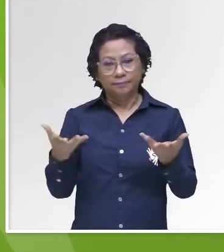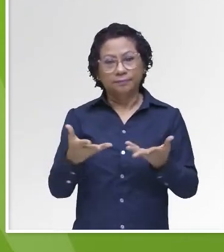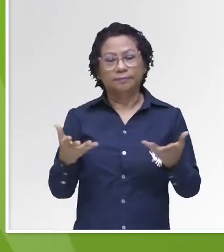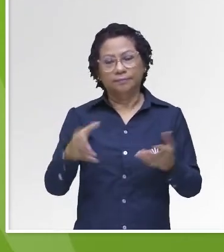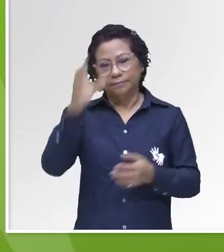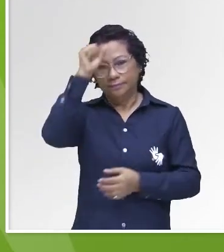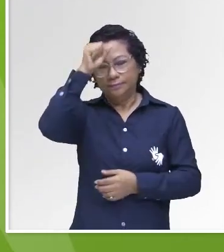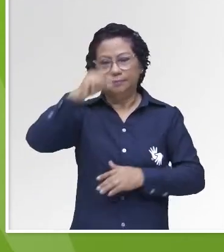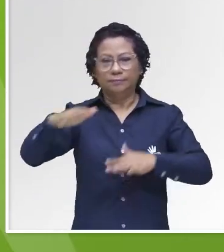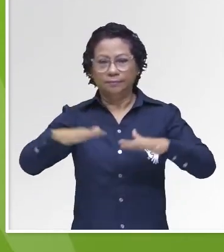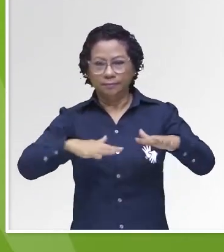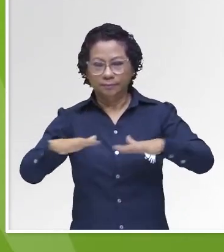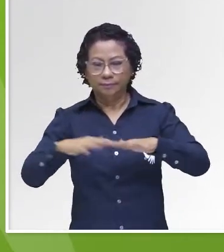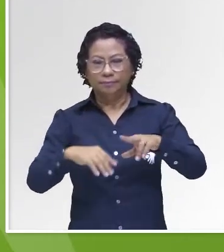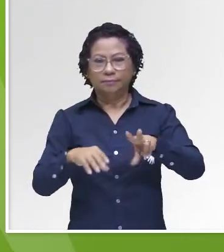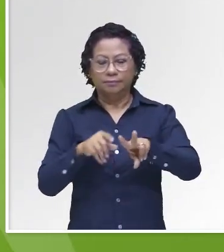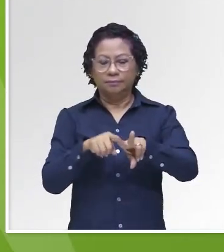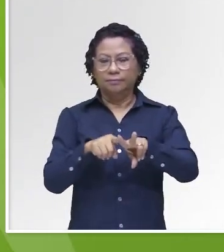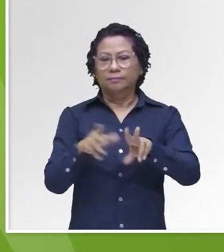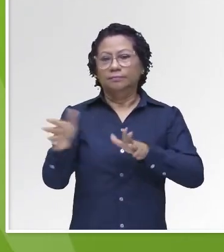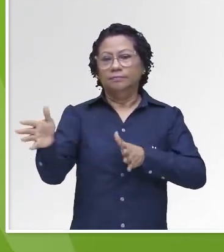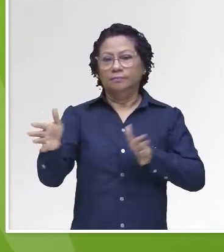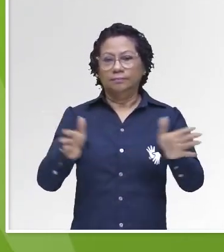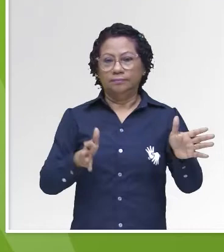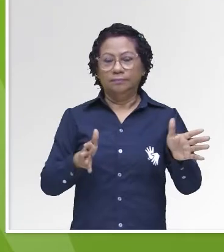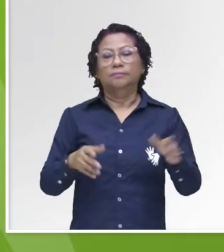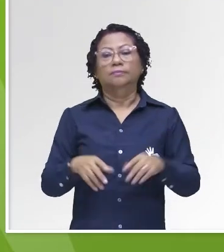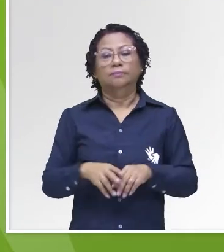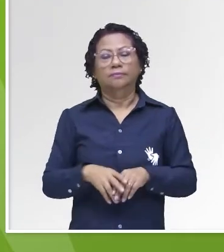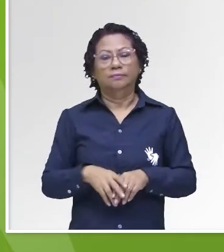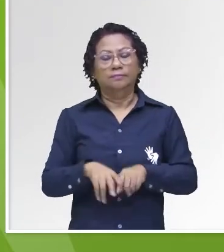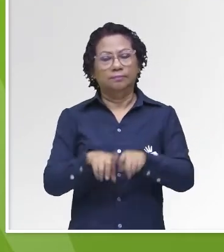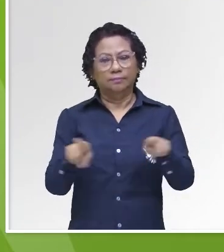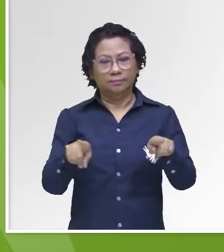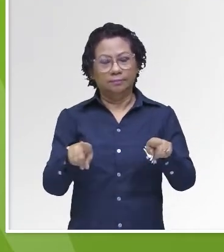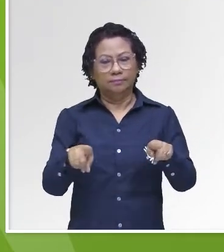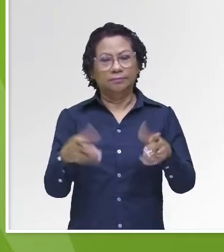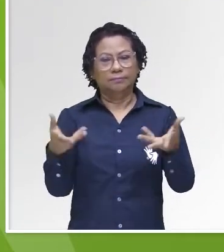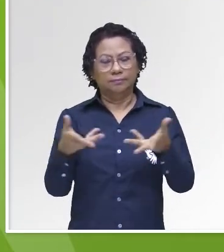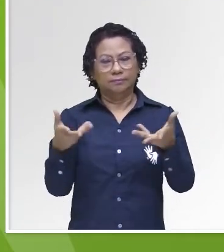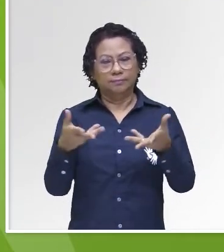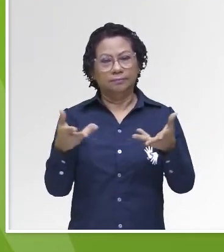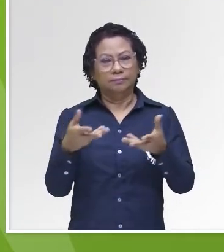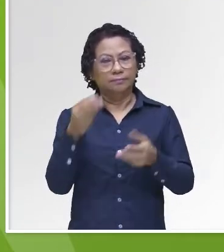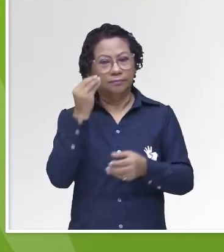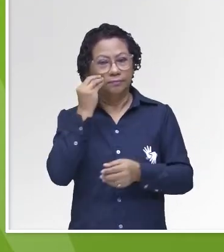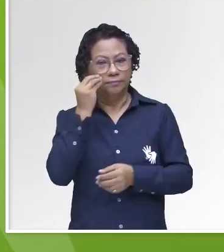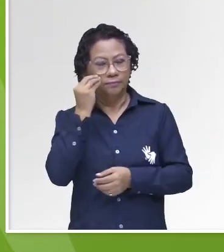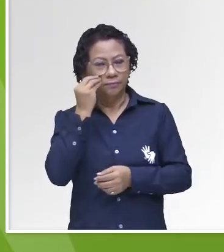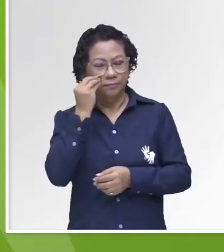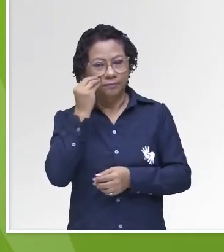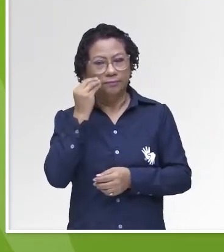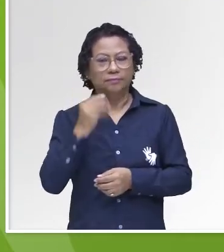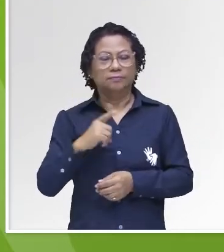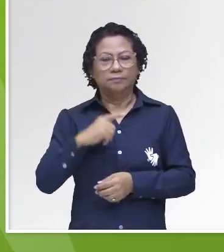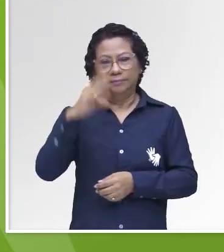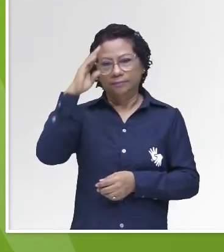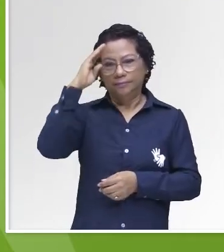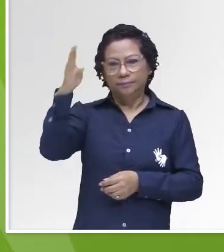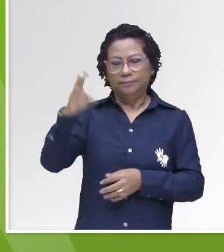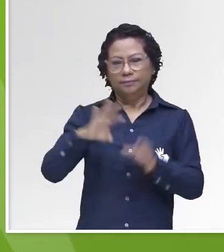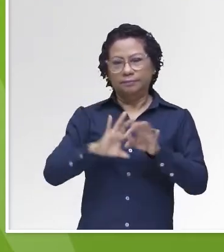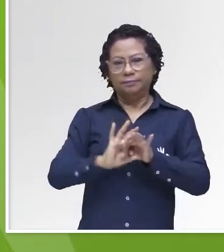movimentos em duas dimensões. Para isso, a gente lança a mão de um princípio, que é chamado de princípio da independência